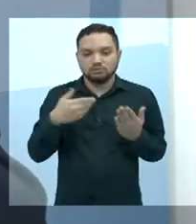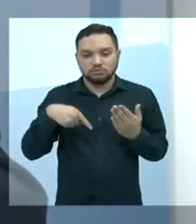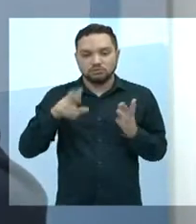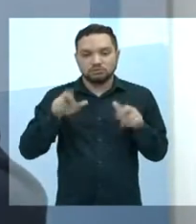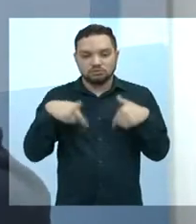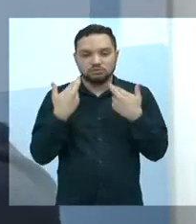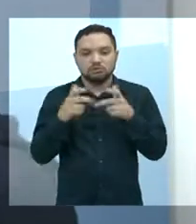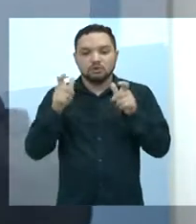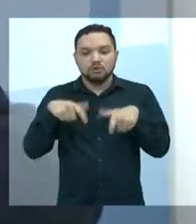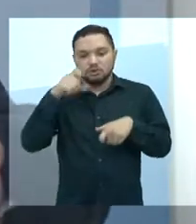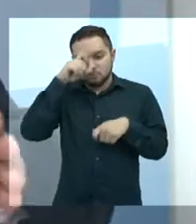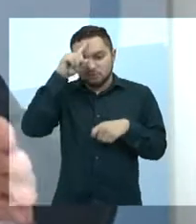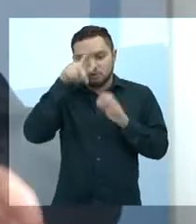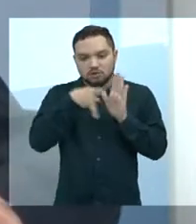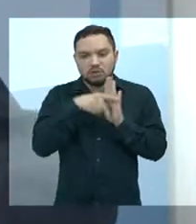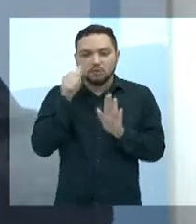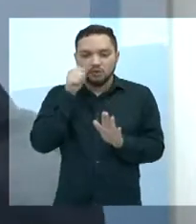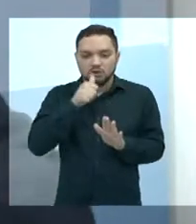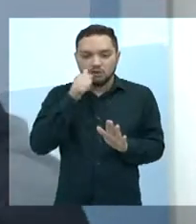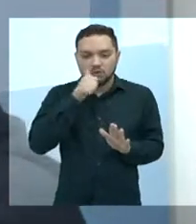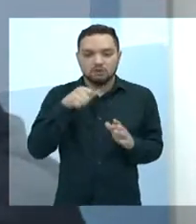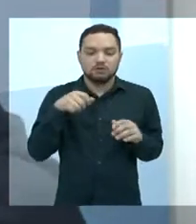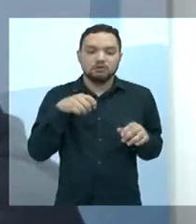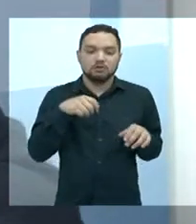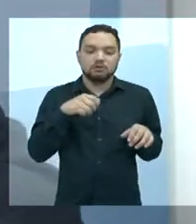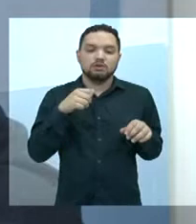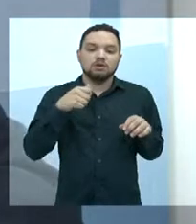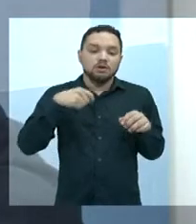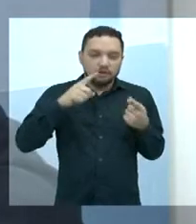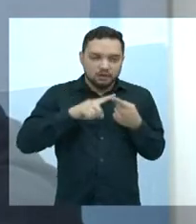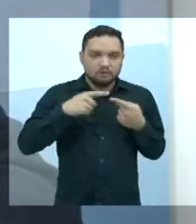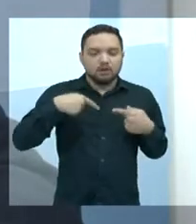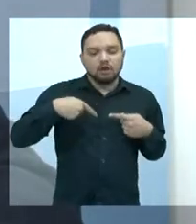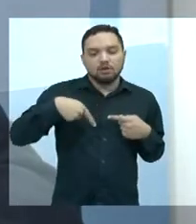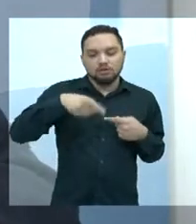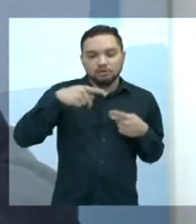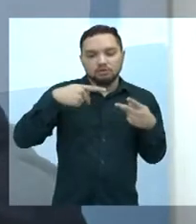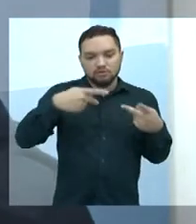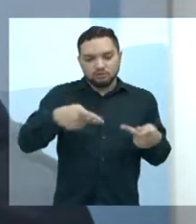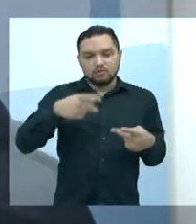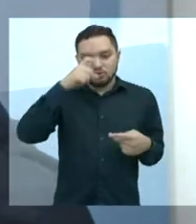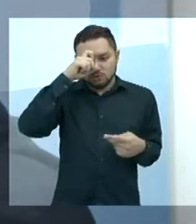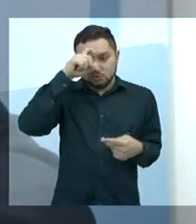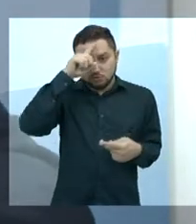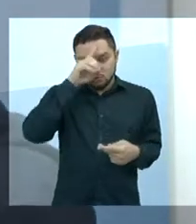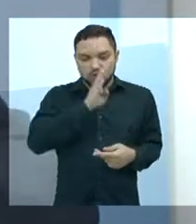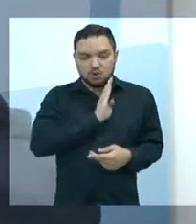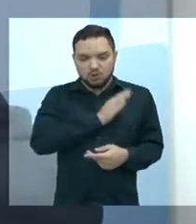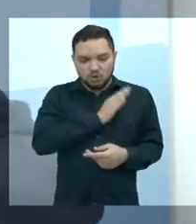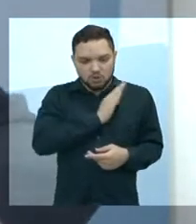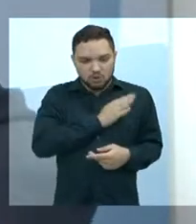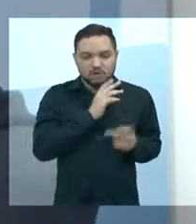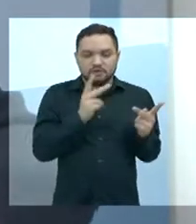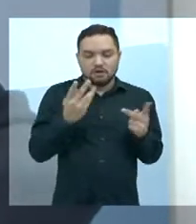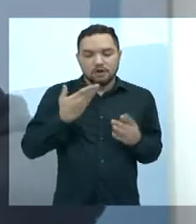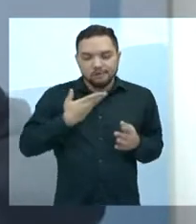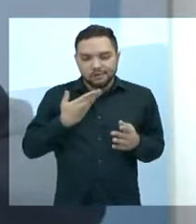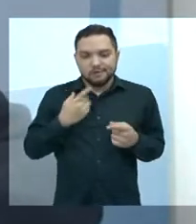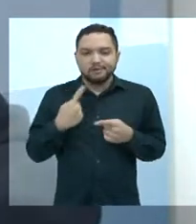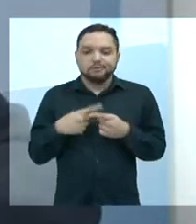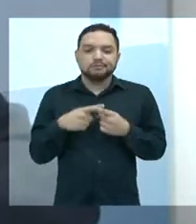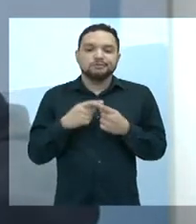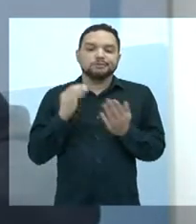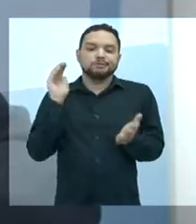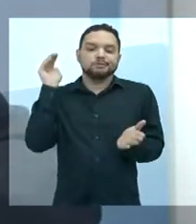no Hospital da Mulher. Já estive essa semana também no Hospital do Coração visitando amigos meus. Então já existe uma agenda até o final da